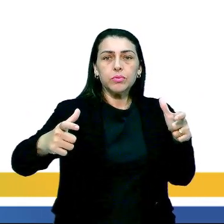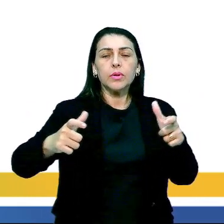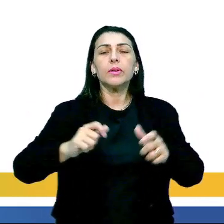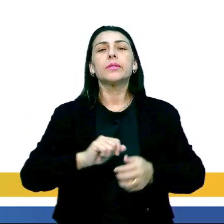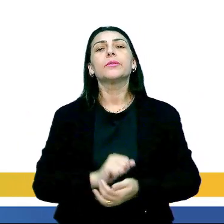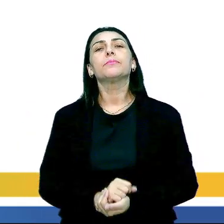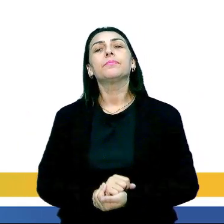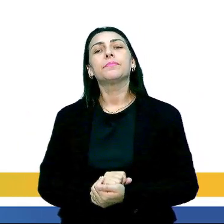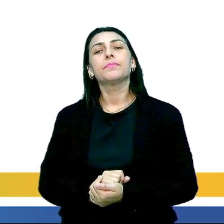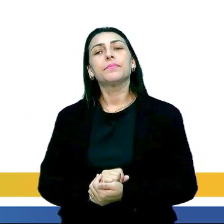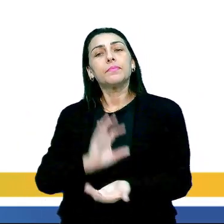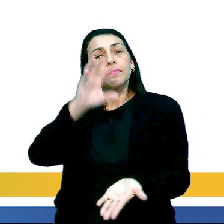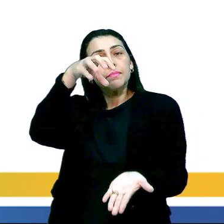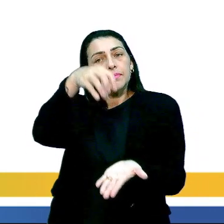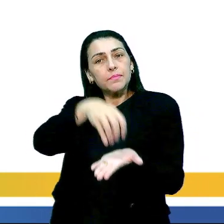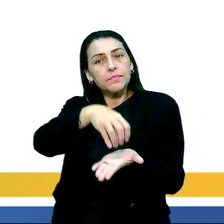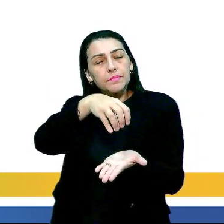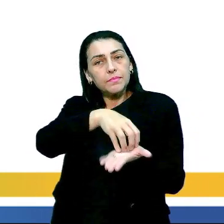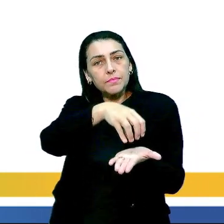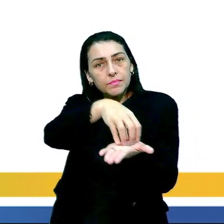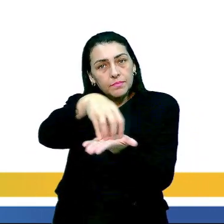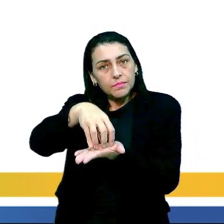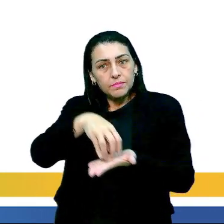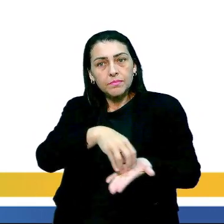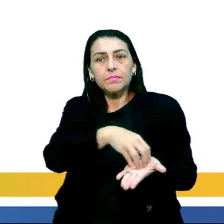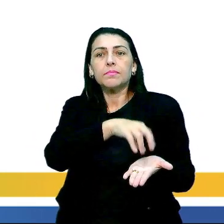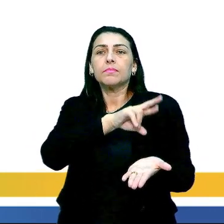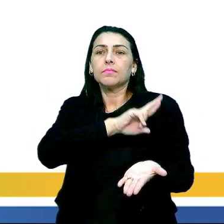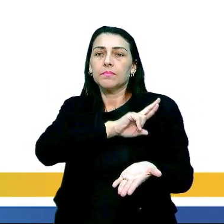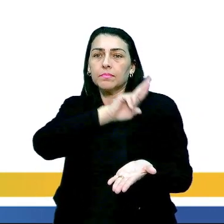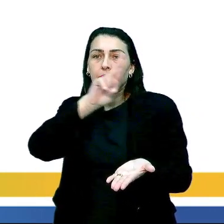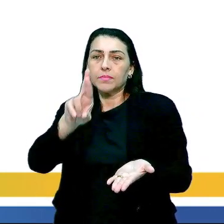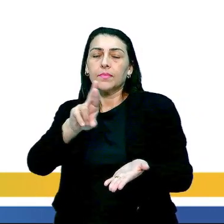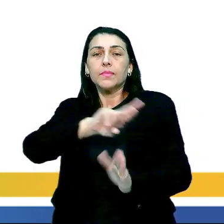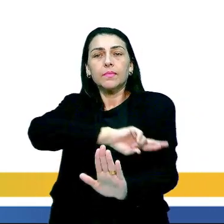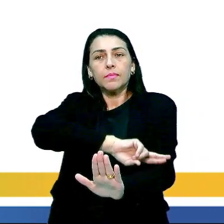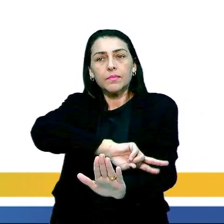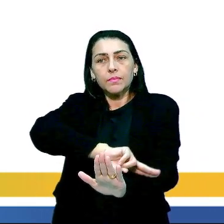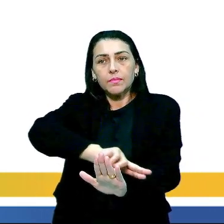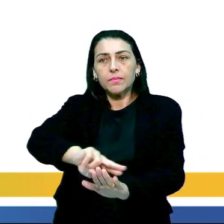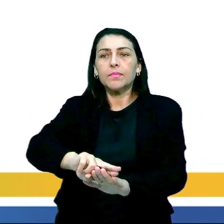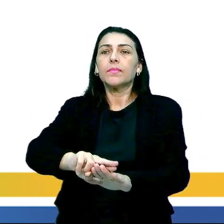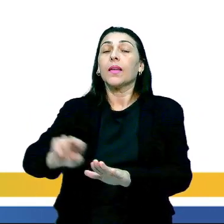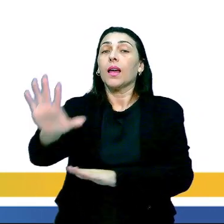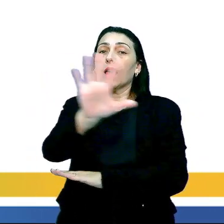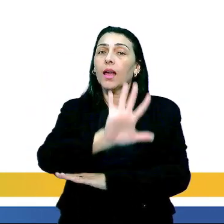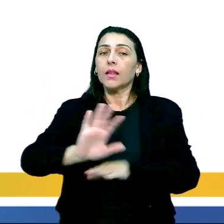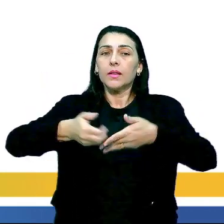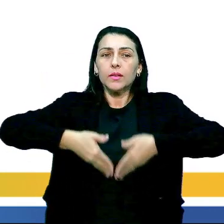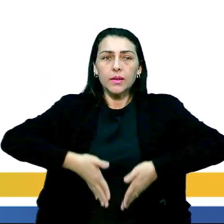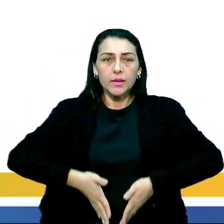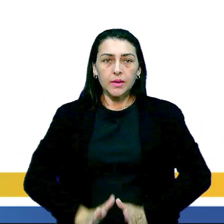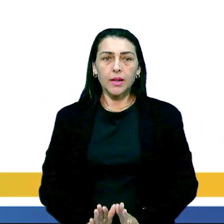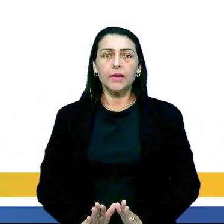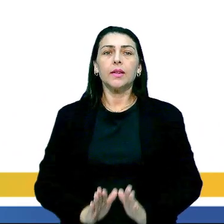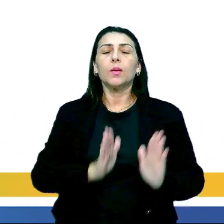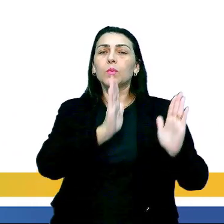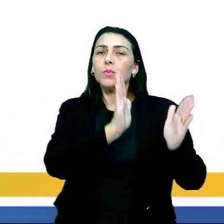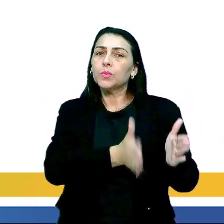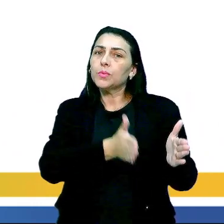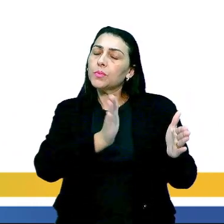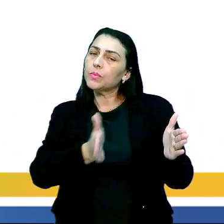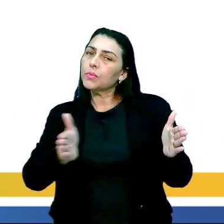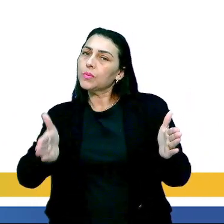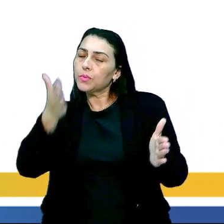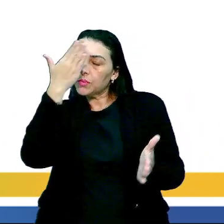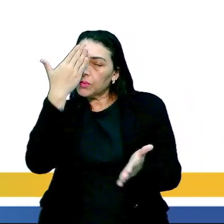cultural mais ampla. As aldeias, as regiões, as etnias, as nacionalidades,